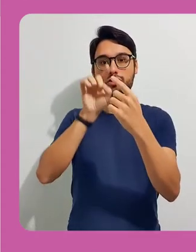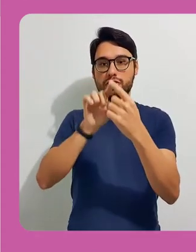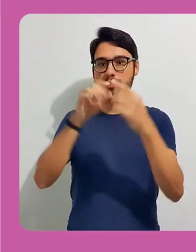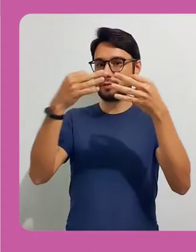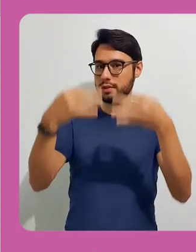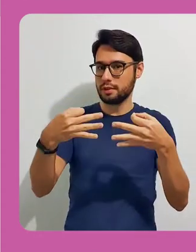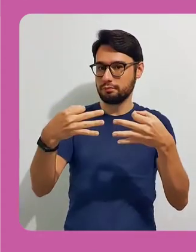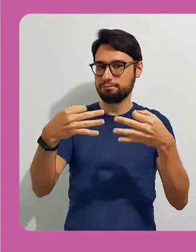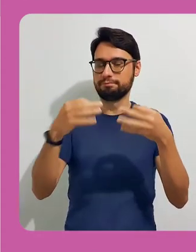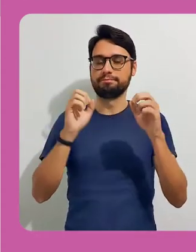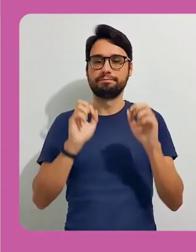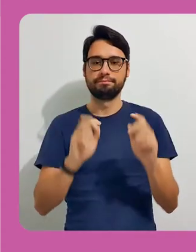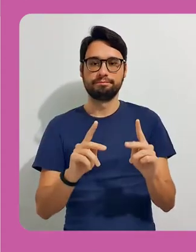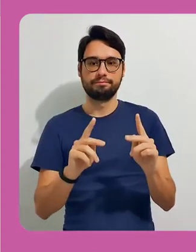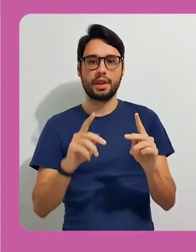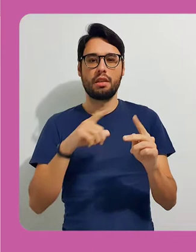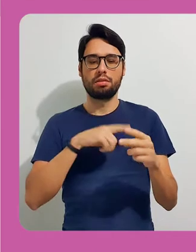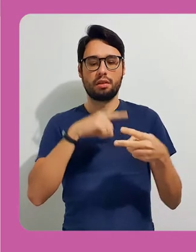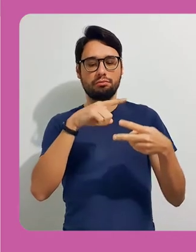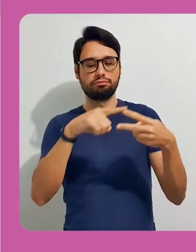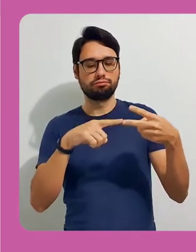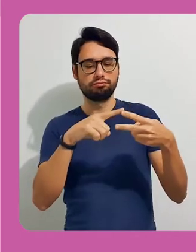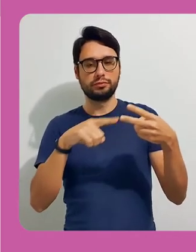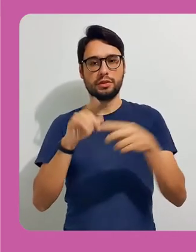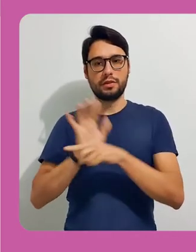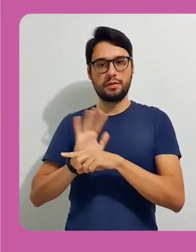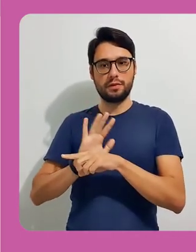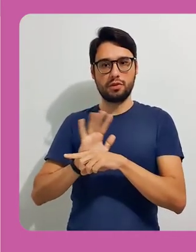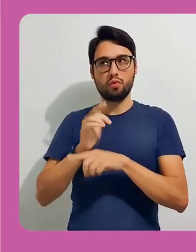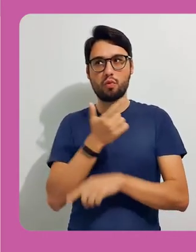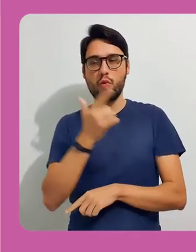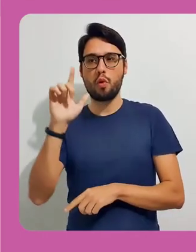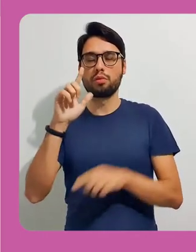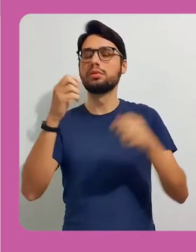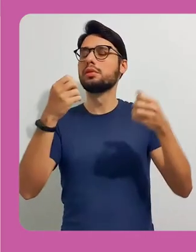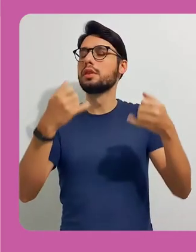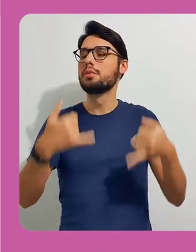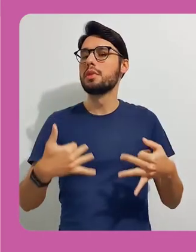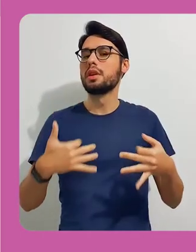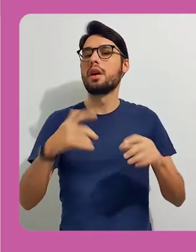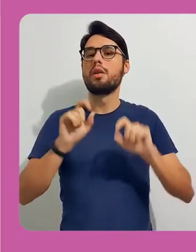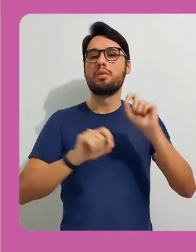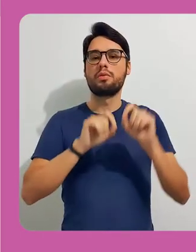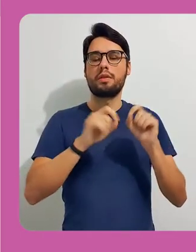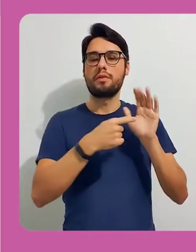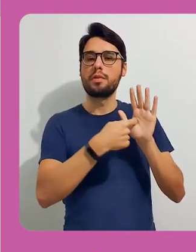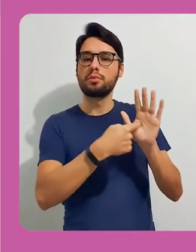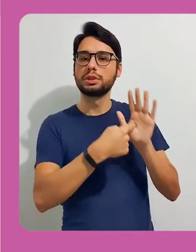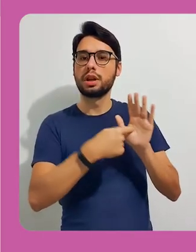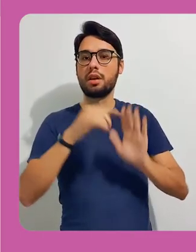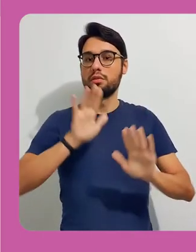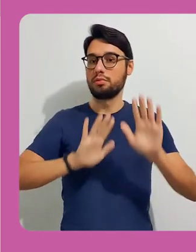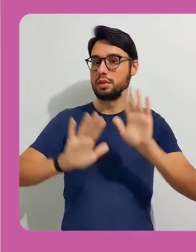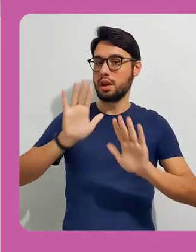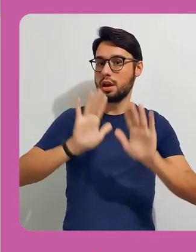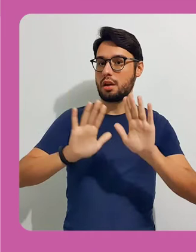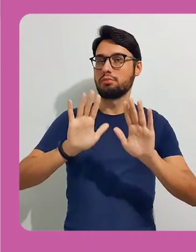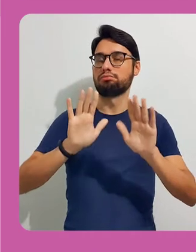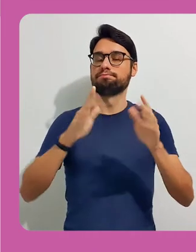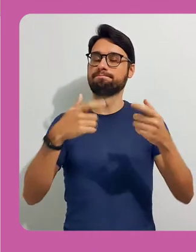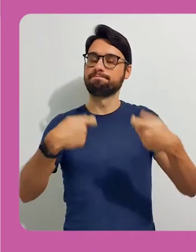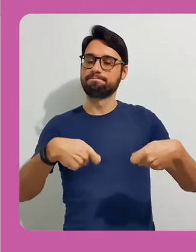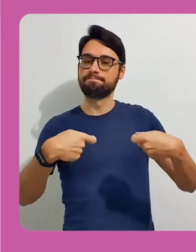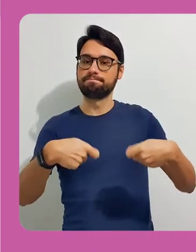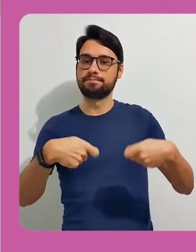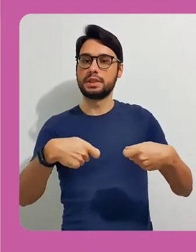específicos é vou gravar dois vídeos vou gravar um vídeo também é mostrando alguns cuidados que a gente tem principalmente